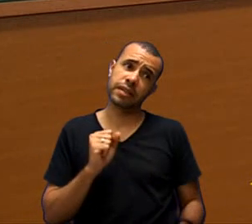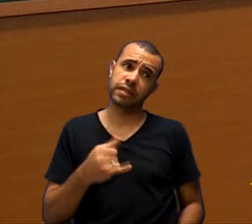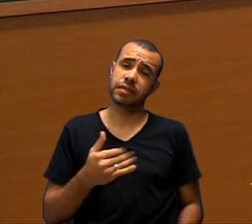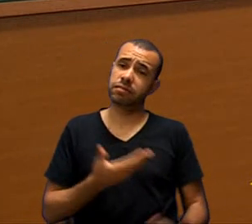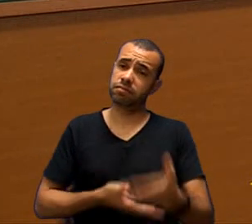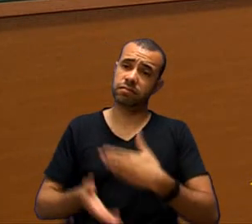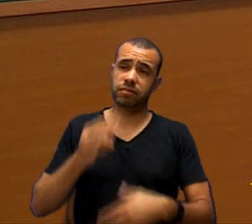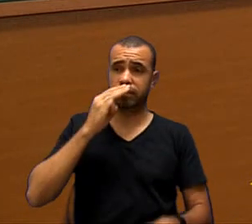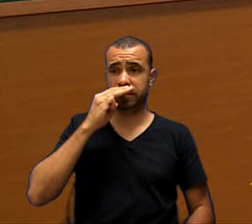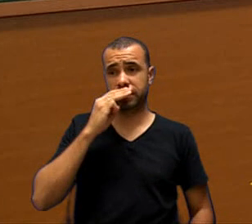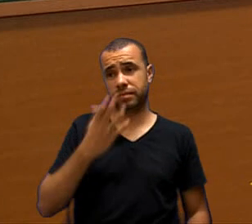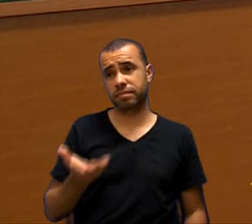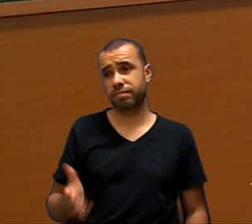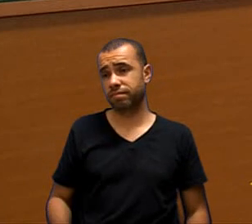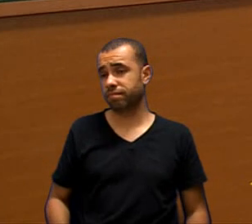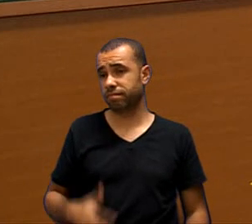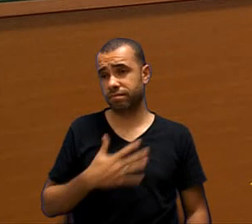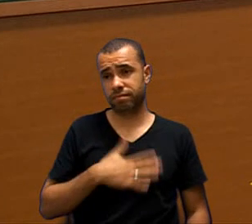Martinez.